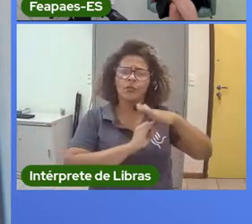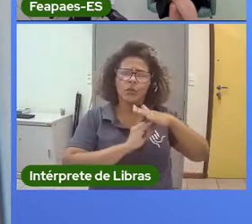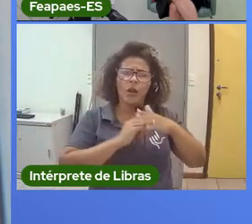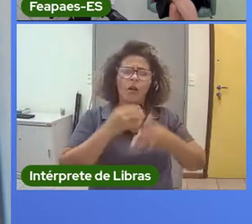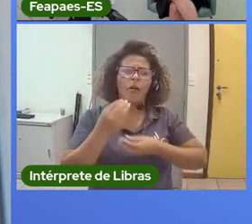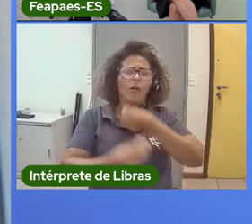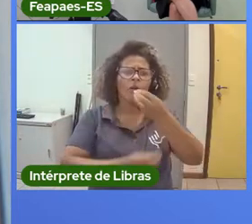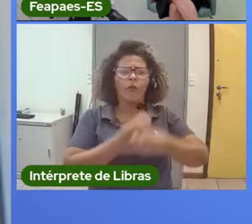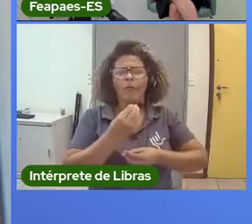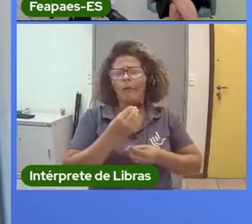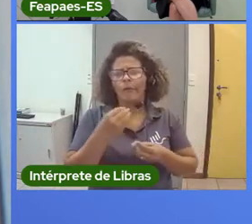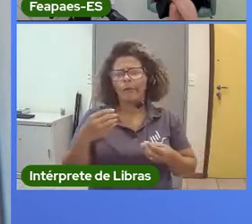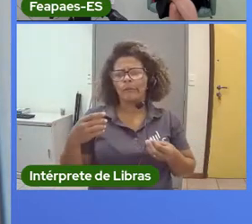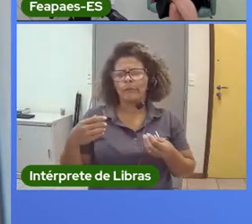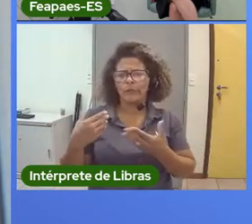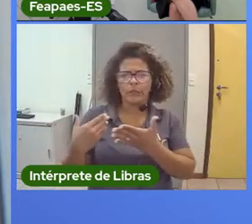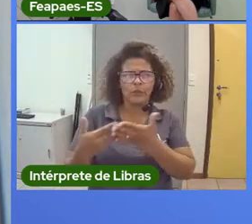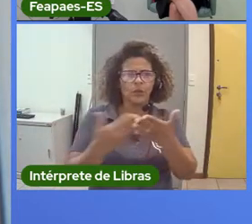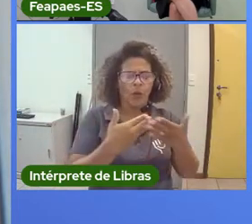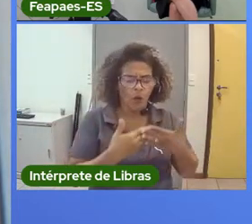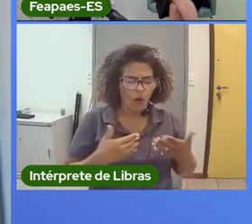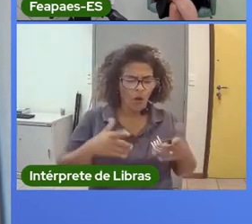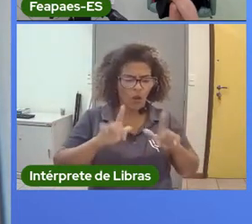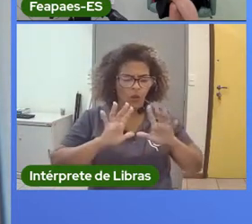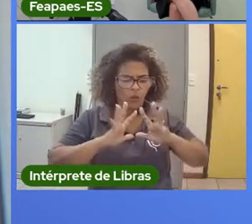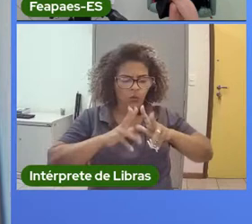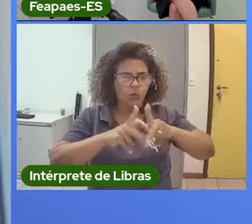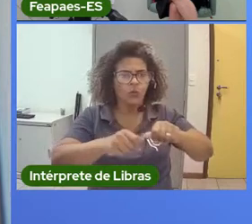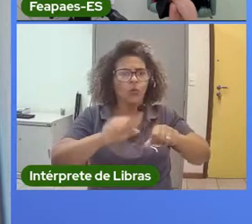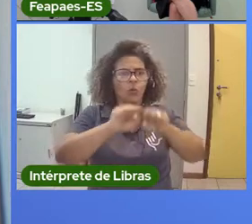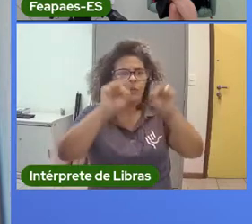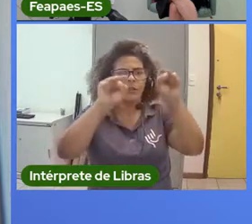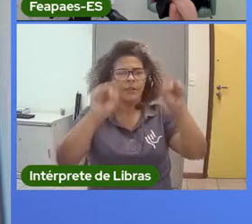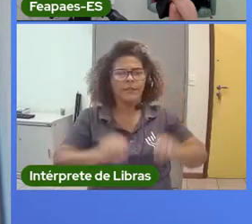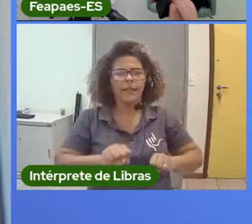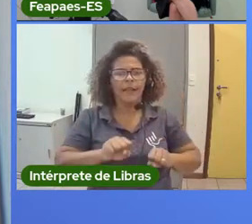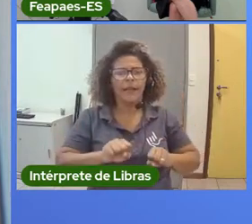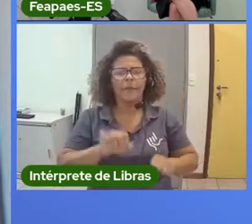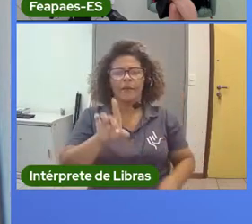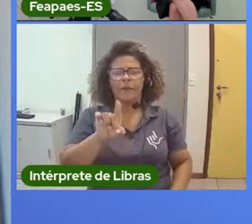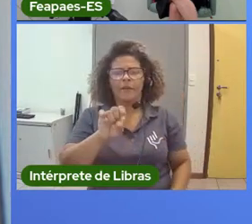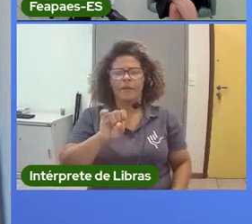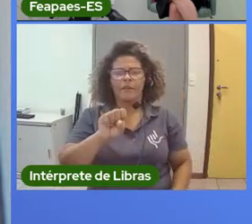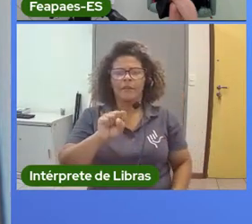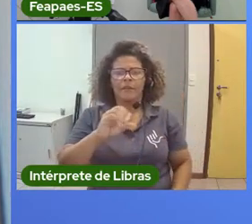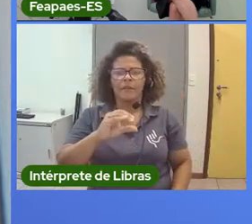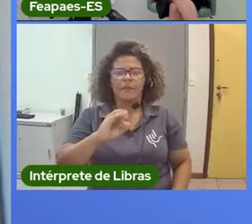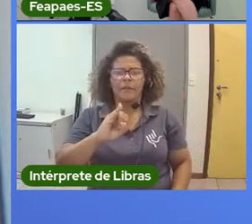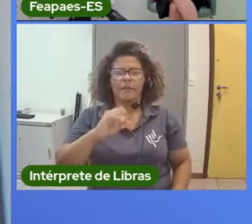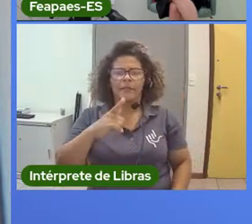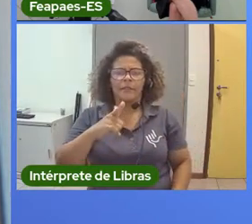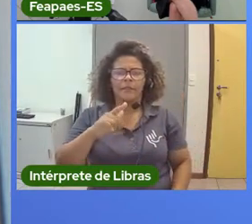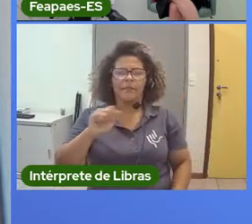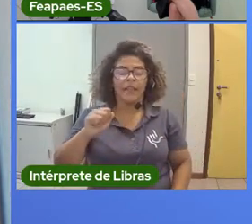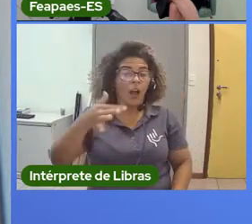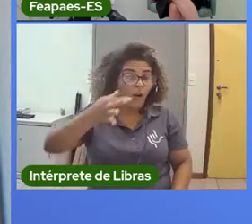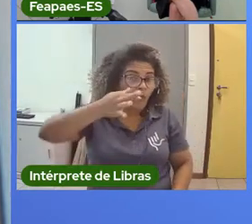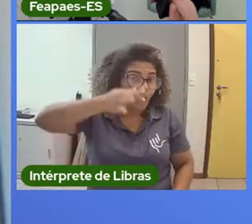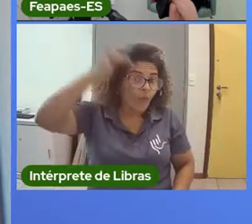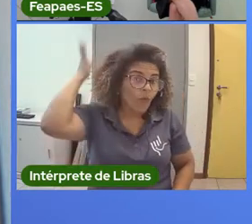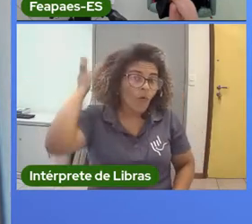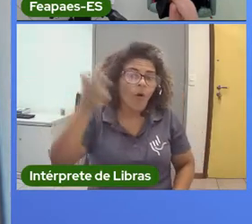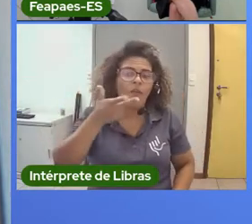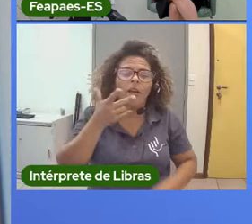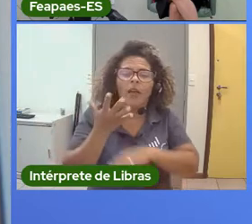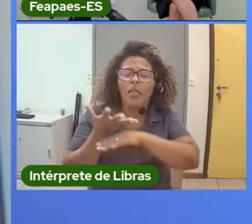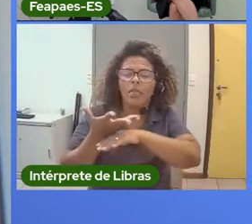tem as escolas, todos esses sistemas disciplinares aí, que alguns autores, o Michel Foucault chama de docilização dos